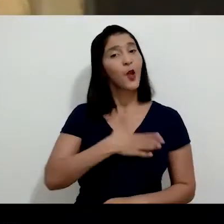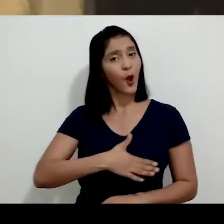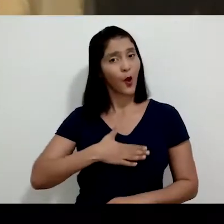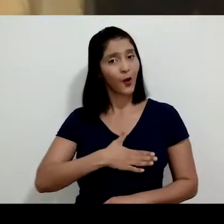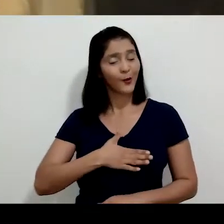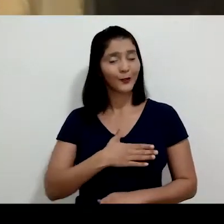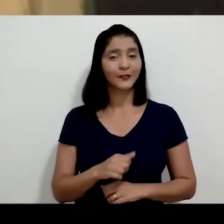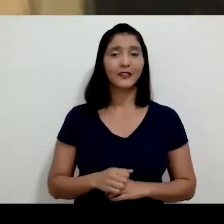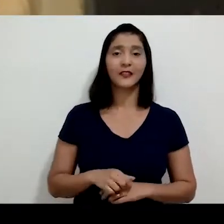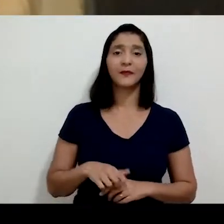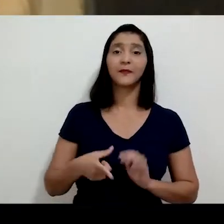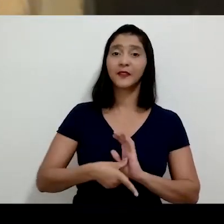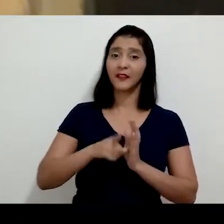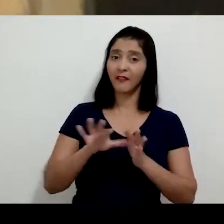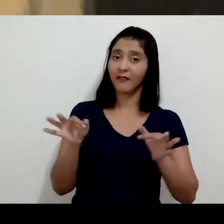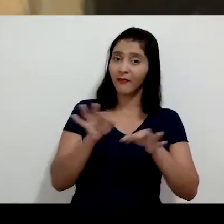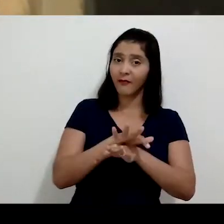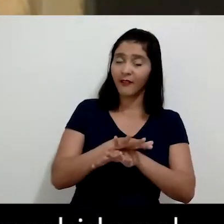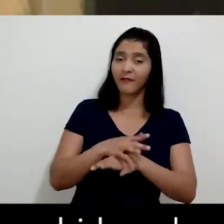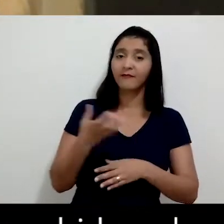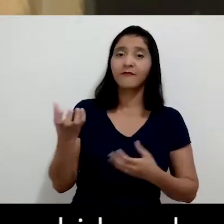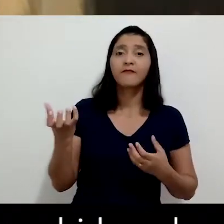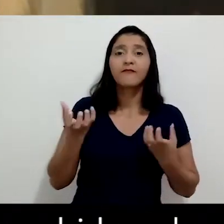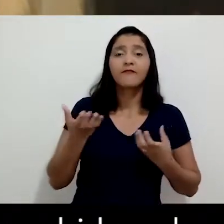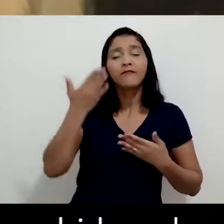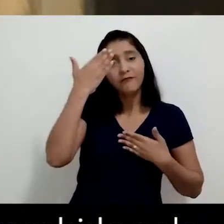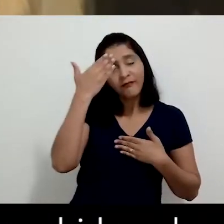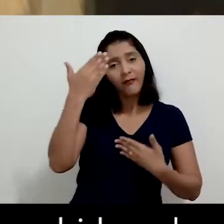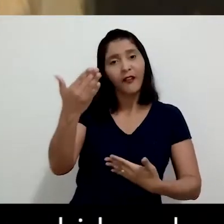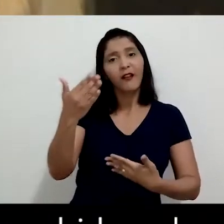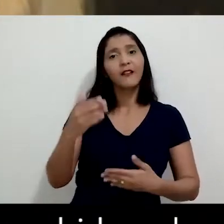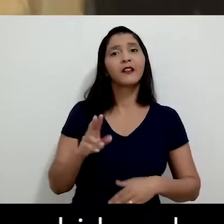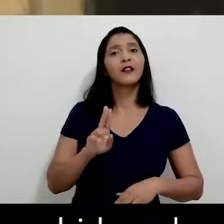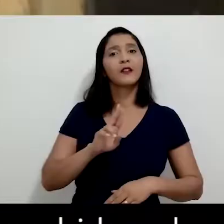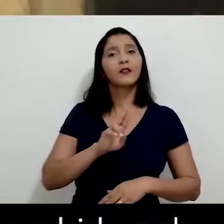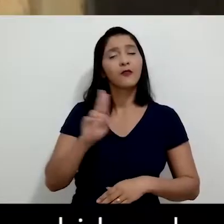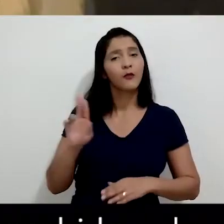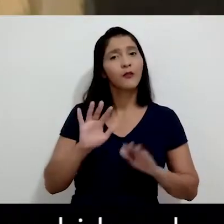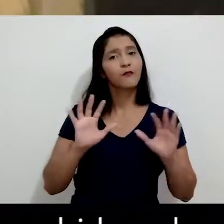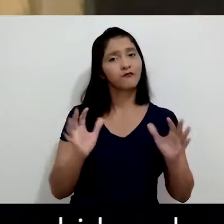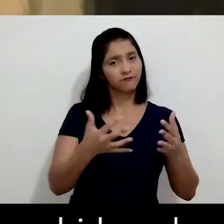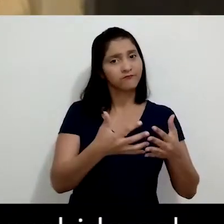que gostem. Antes de terminar, quero agradecer em nome do grupo